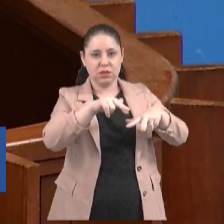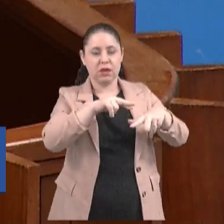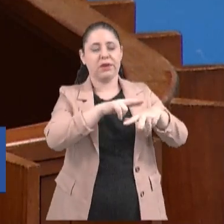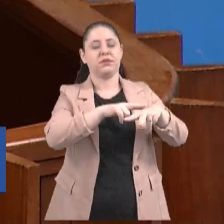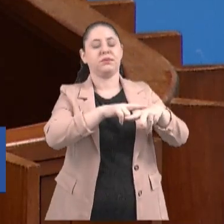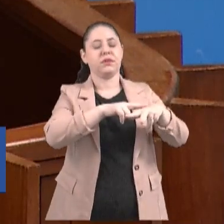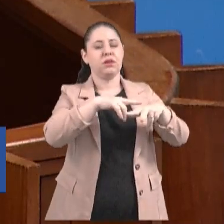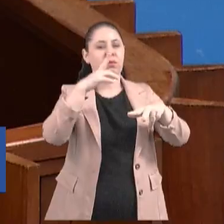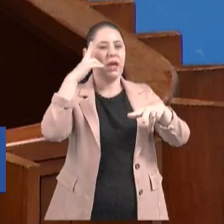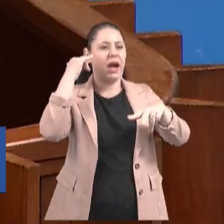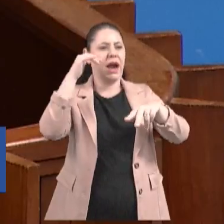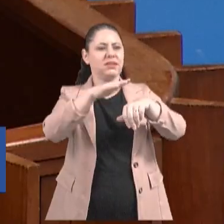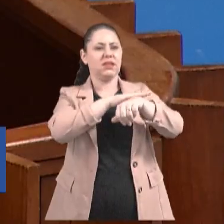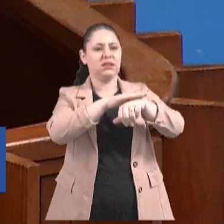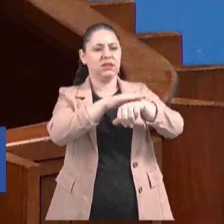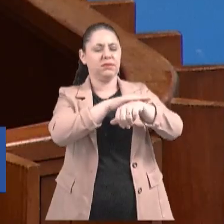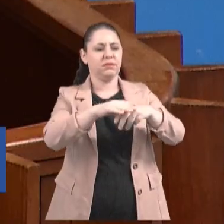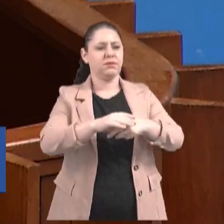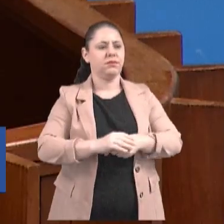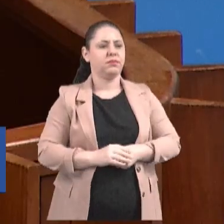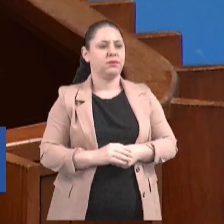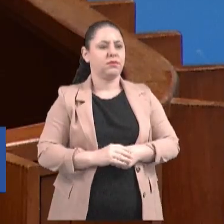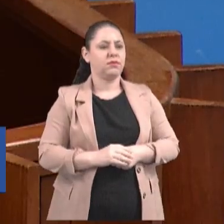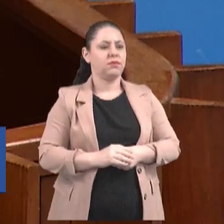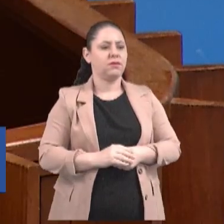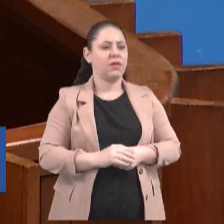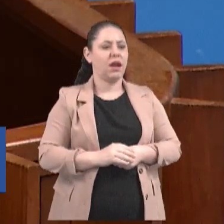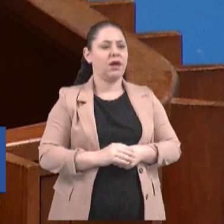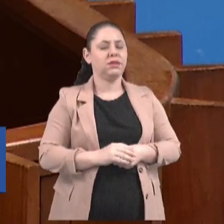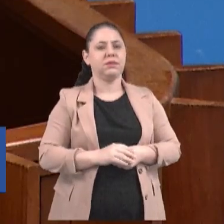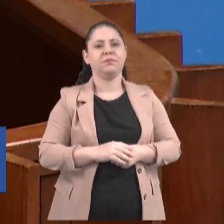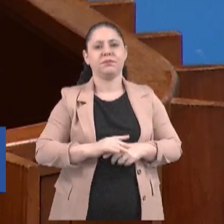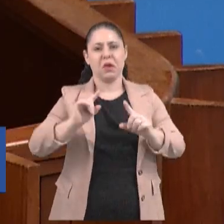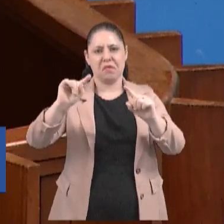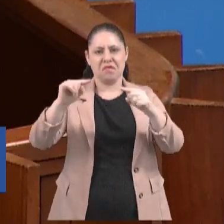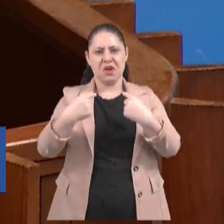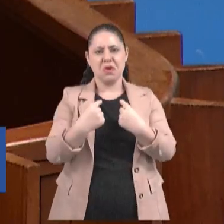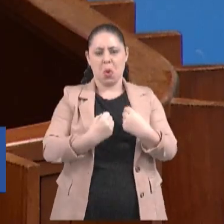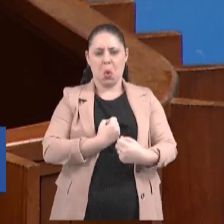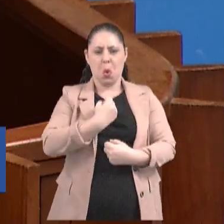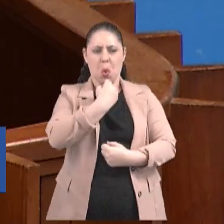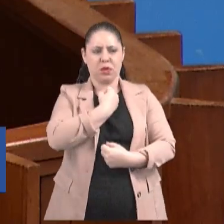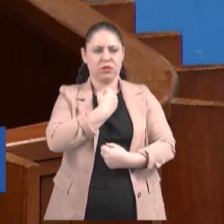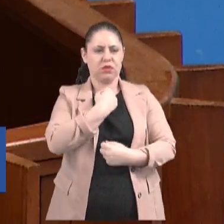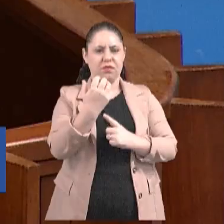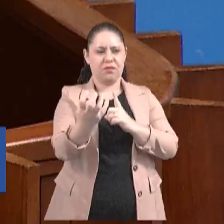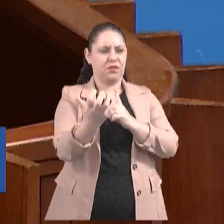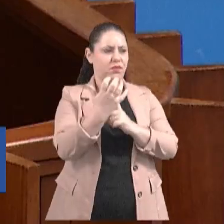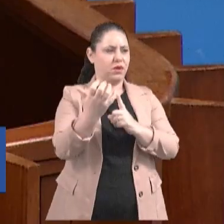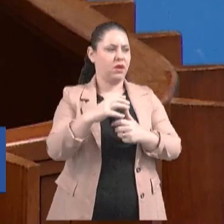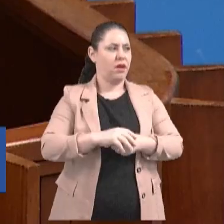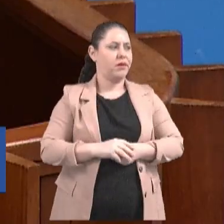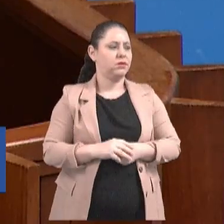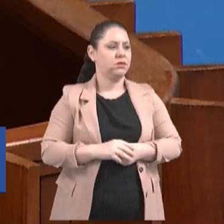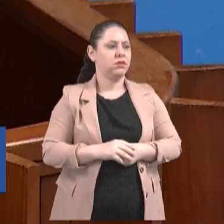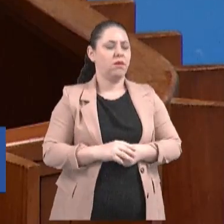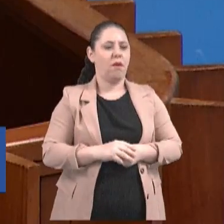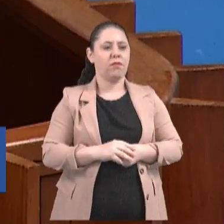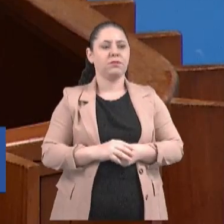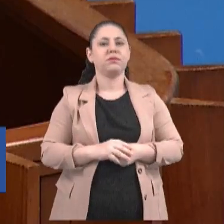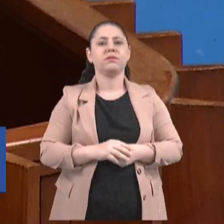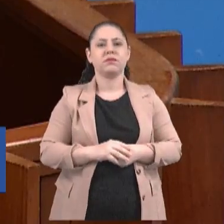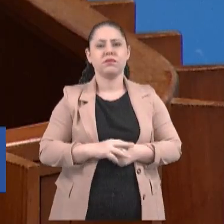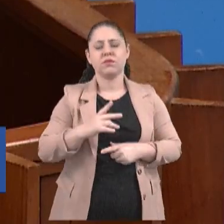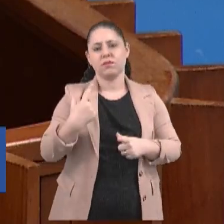ou etnia. A disseminação de discursos de ódio, incitação à violência ou ameaças contra as mulheres em razão de